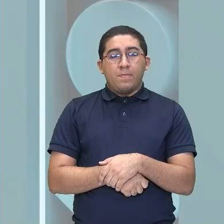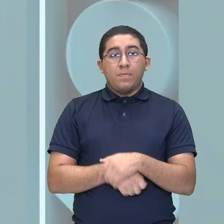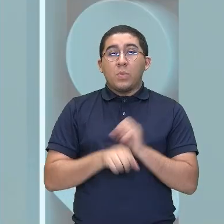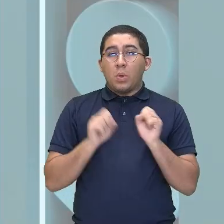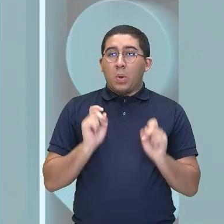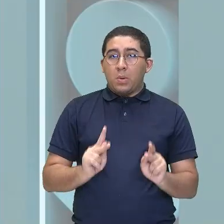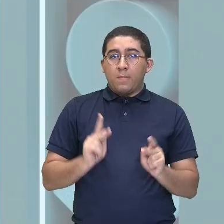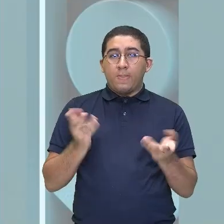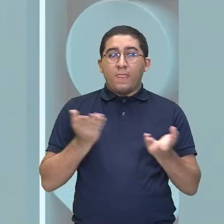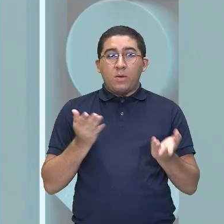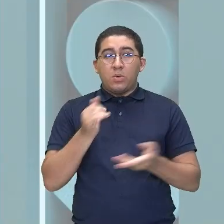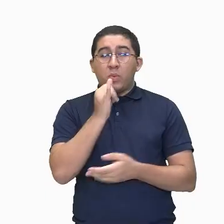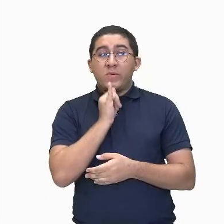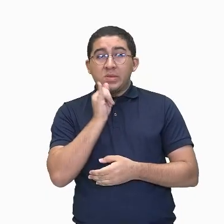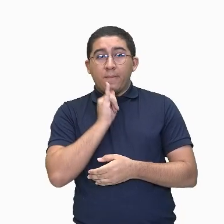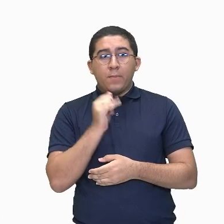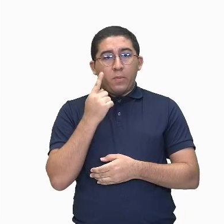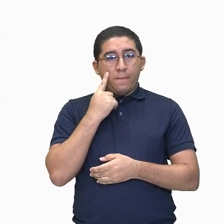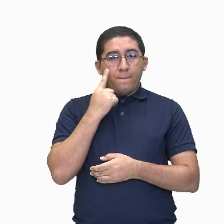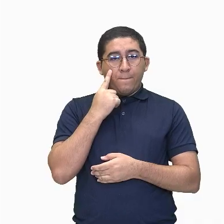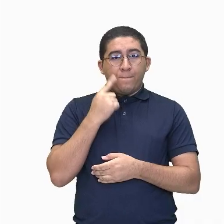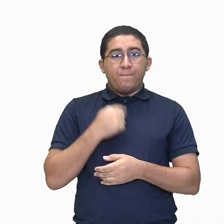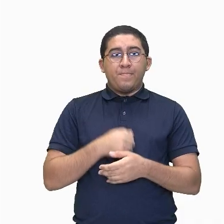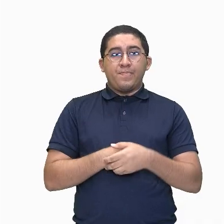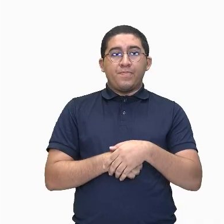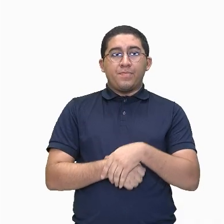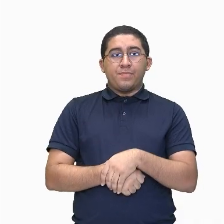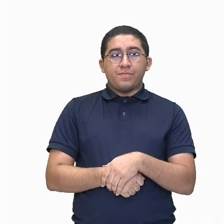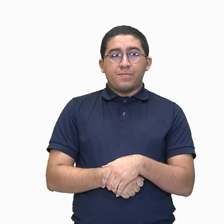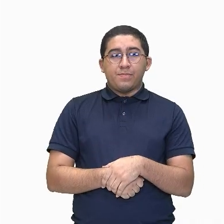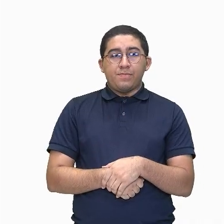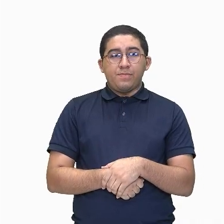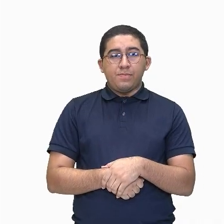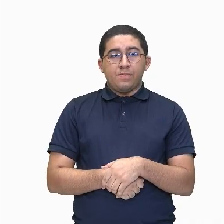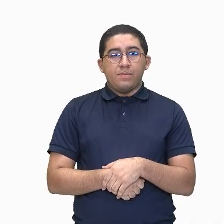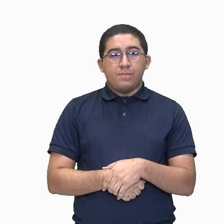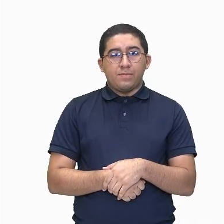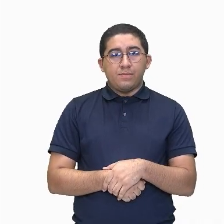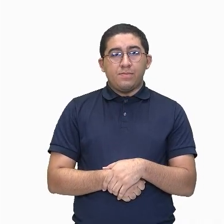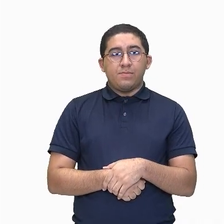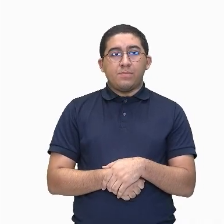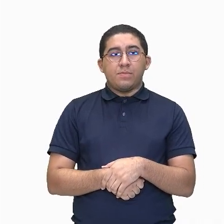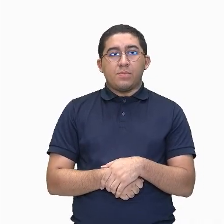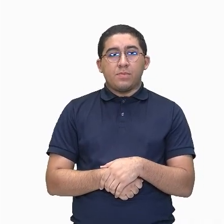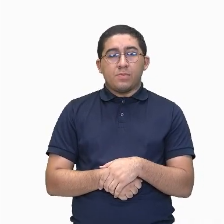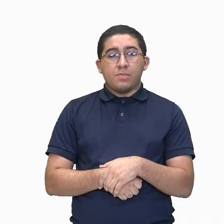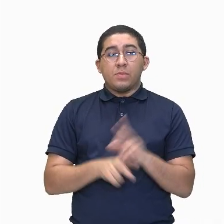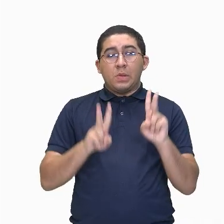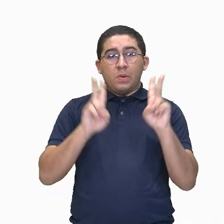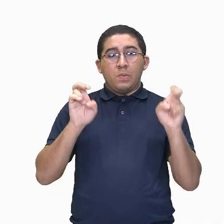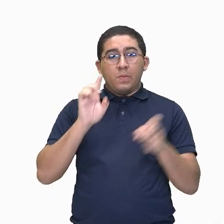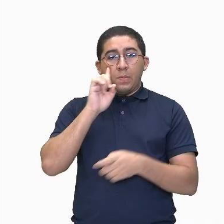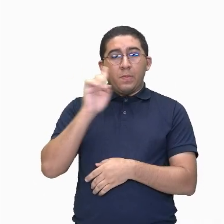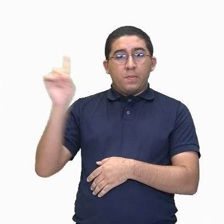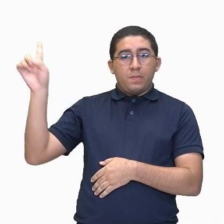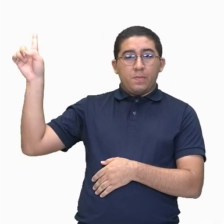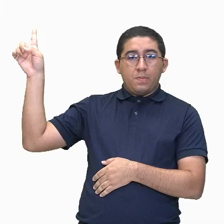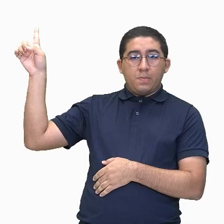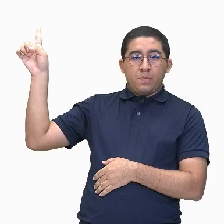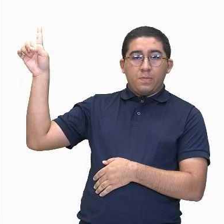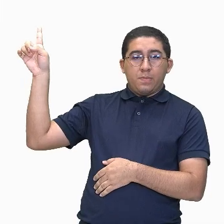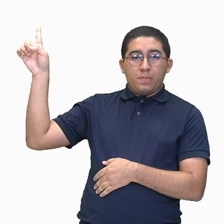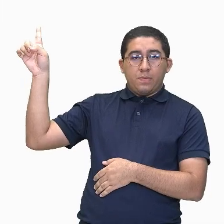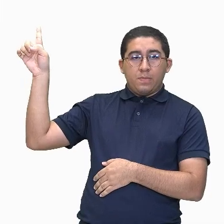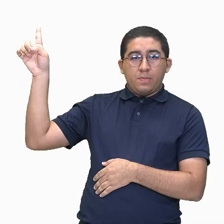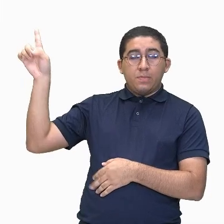um exemplo da entrevista. Vejam aí, olha, o cotidiano de um pescador no Amazonas. Então, observe que o tema,